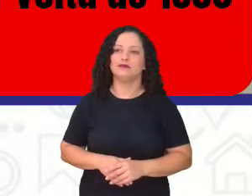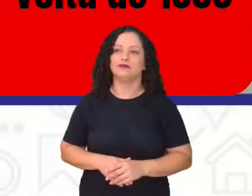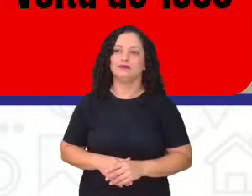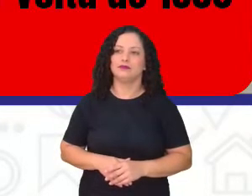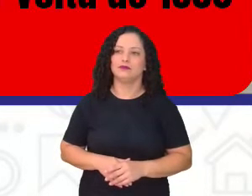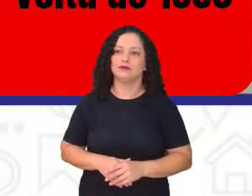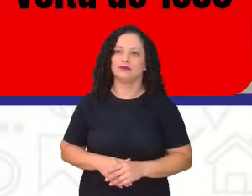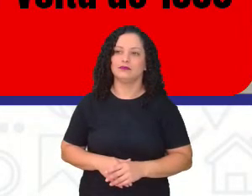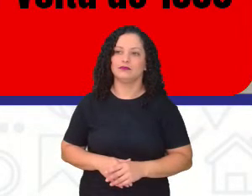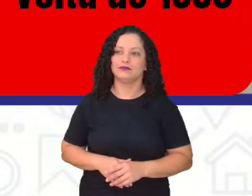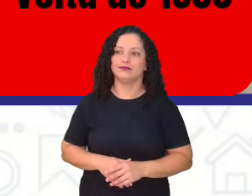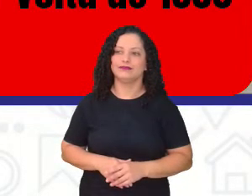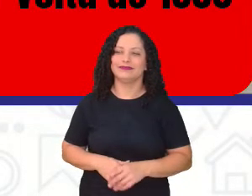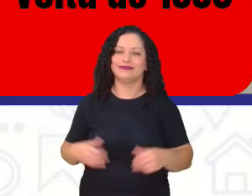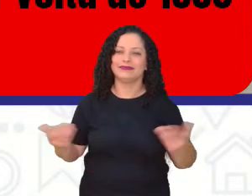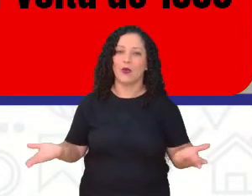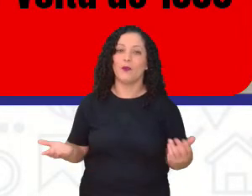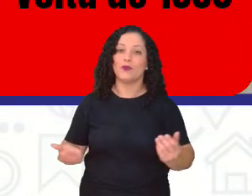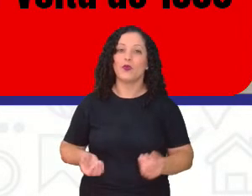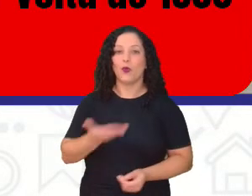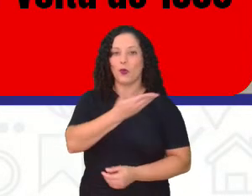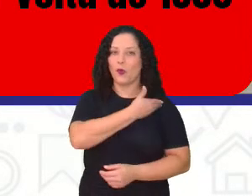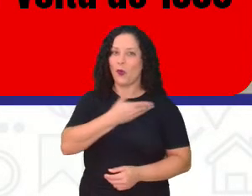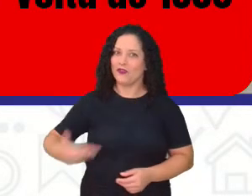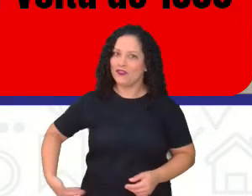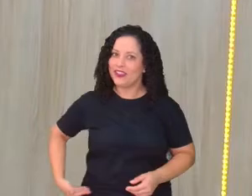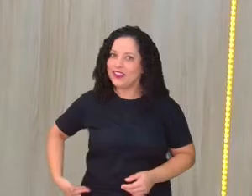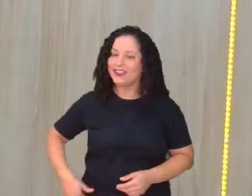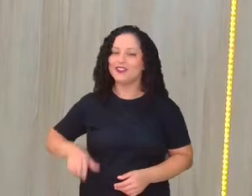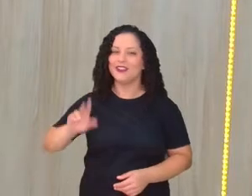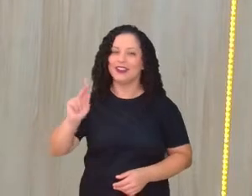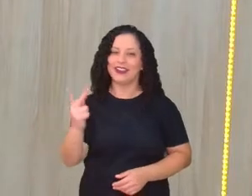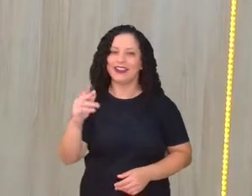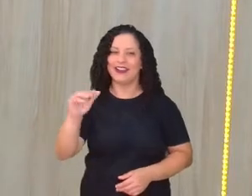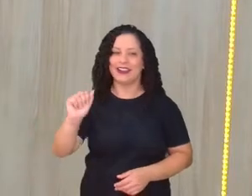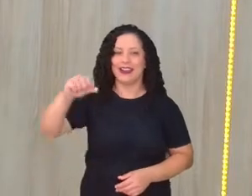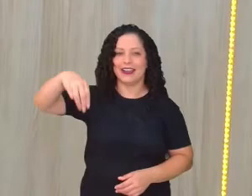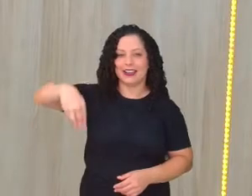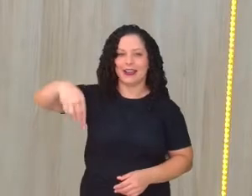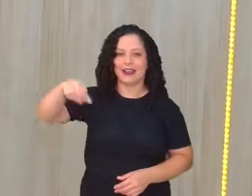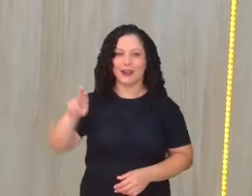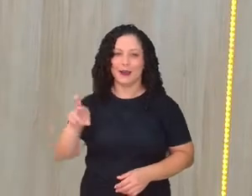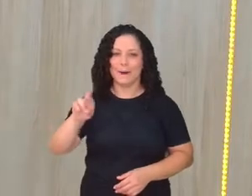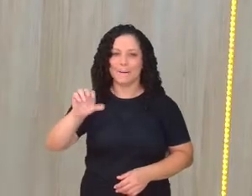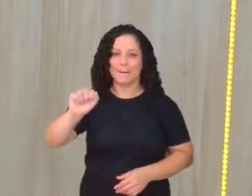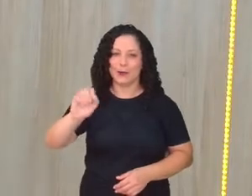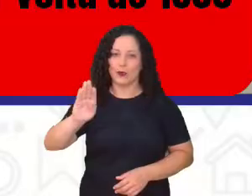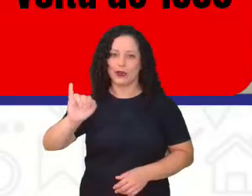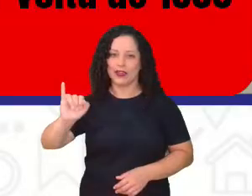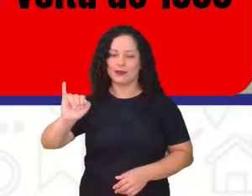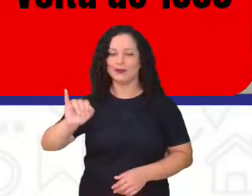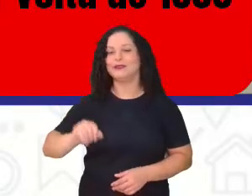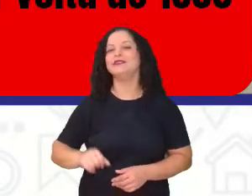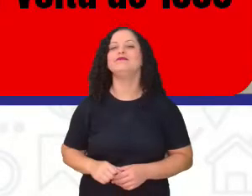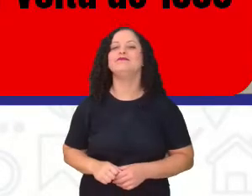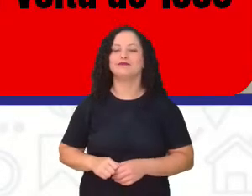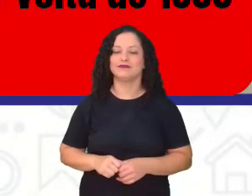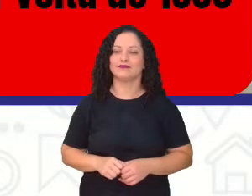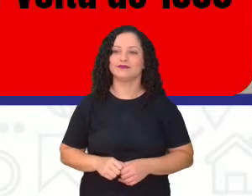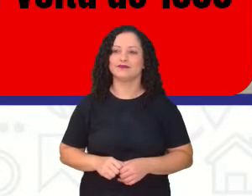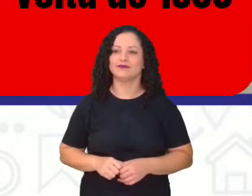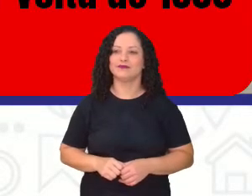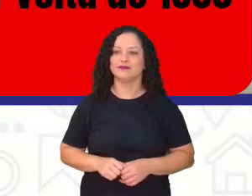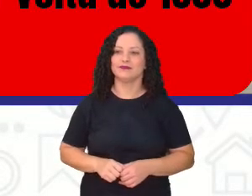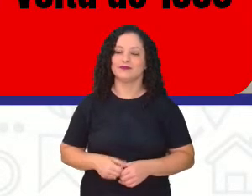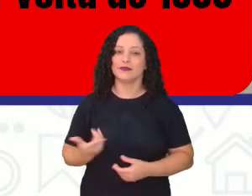governo meu Deus, hoje está difícil, é o clima do sextou. Então, após o governo de